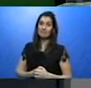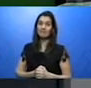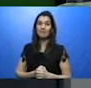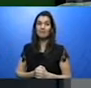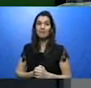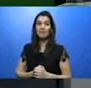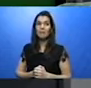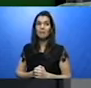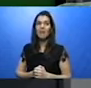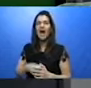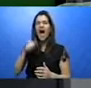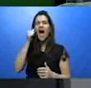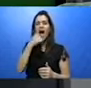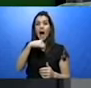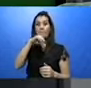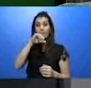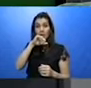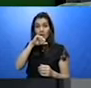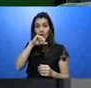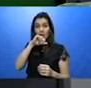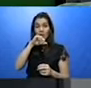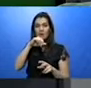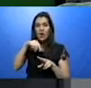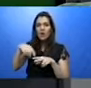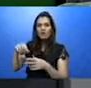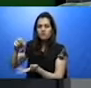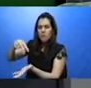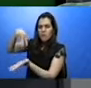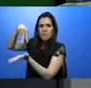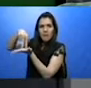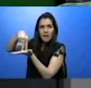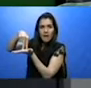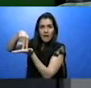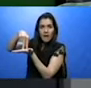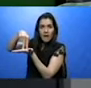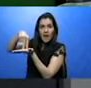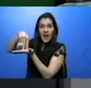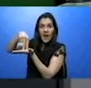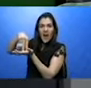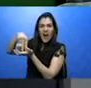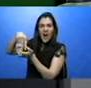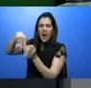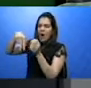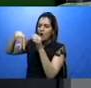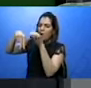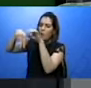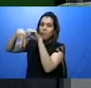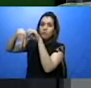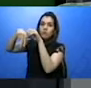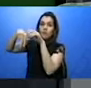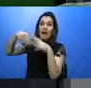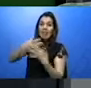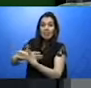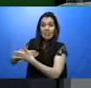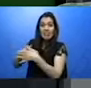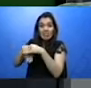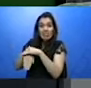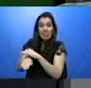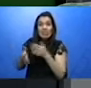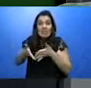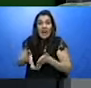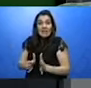Quando a mãe está em pé, durante o nascimento do filhote, este cai de uma altura de quase 2 metros. Olha